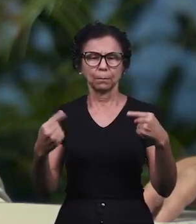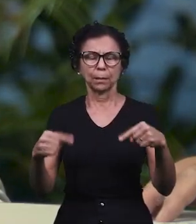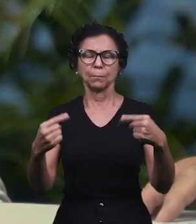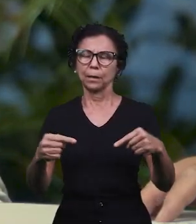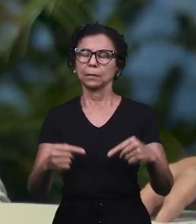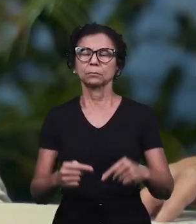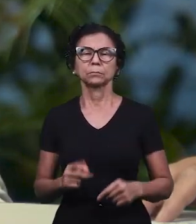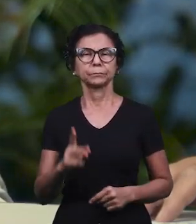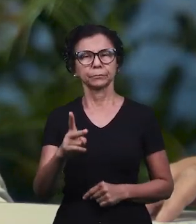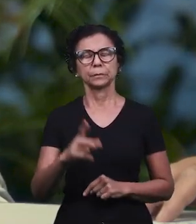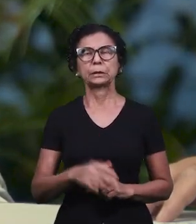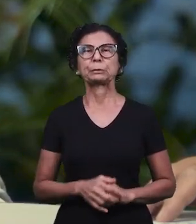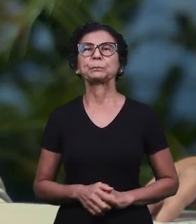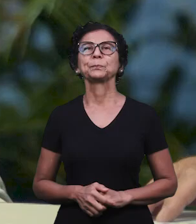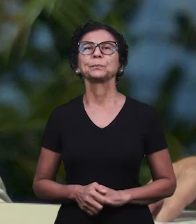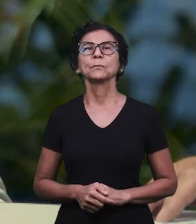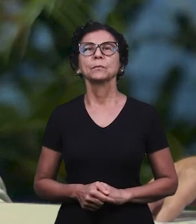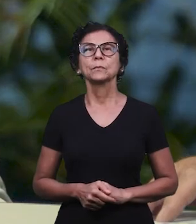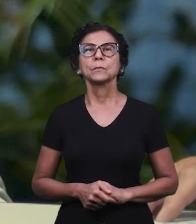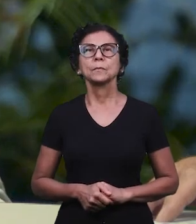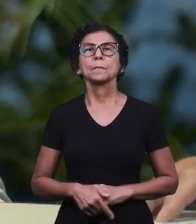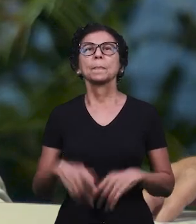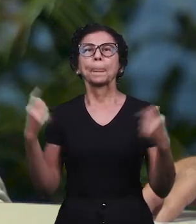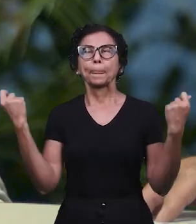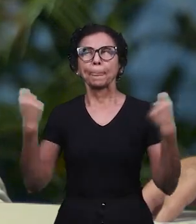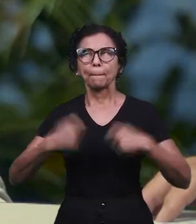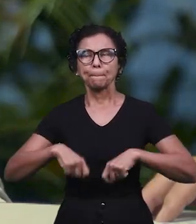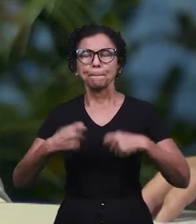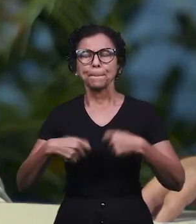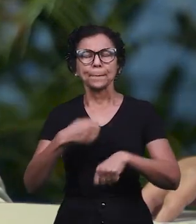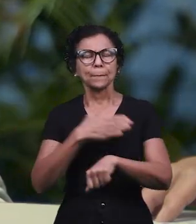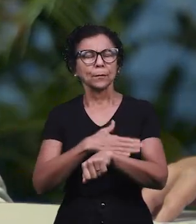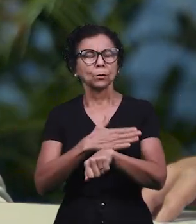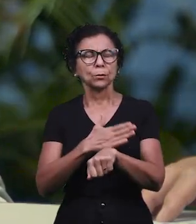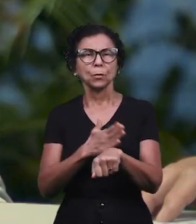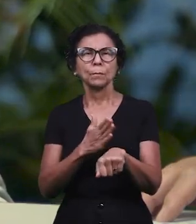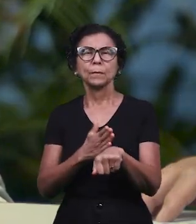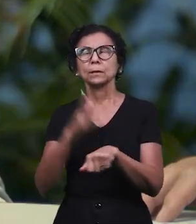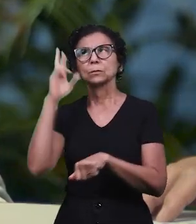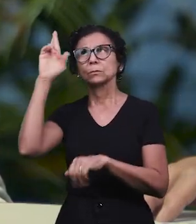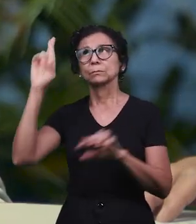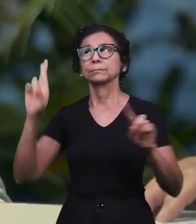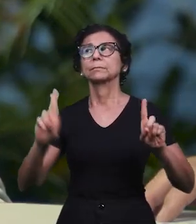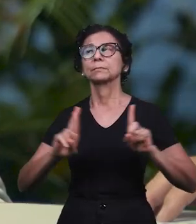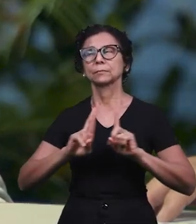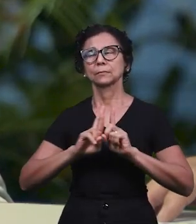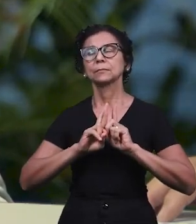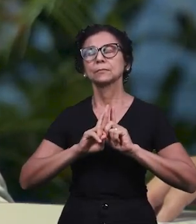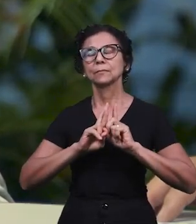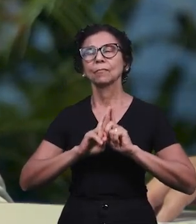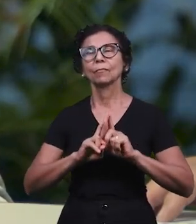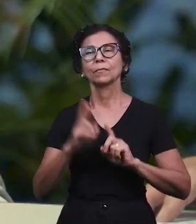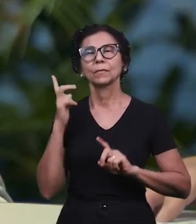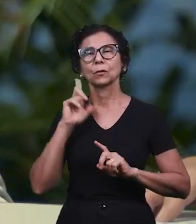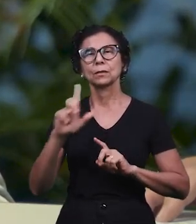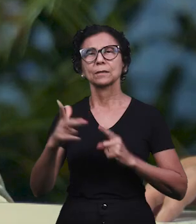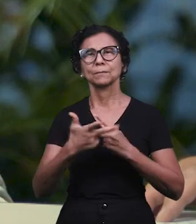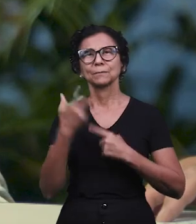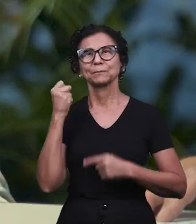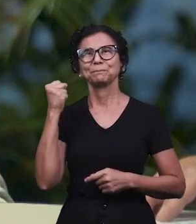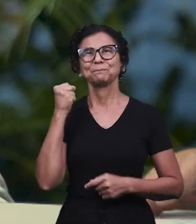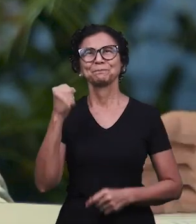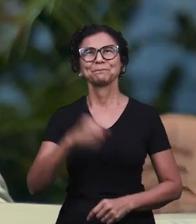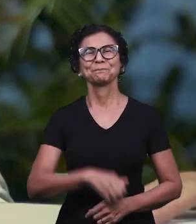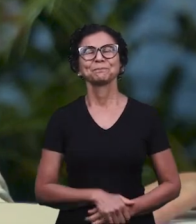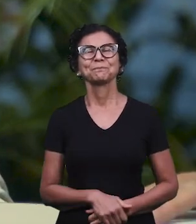estão à nossa frente. E nós sabemos que nós precisamos a todo momento do Senhor ao nosso lado para que nós possamos